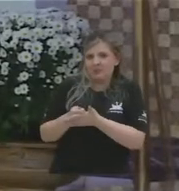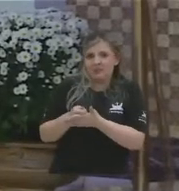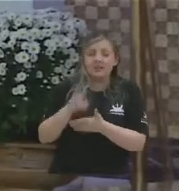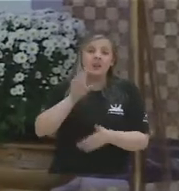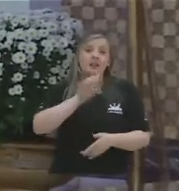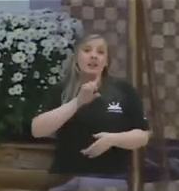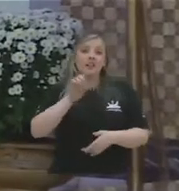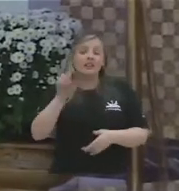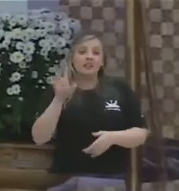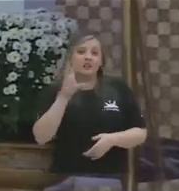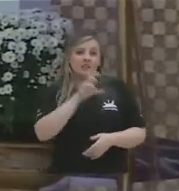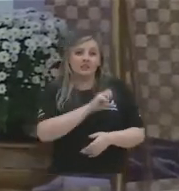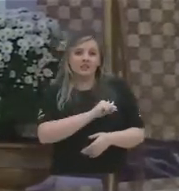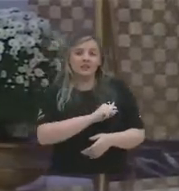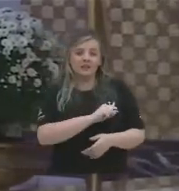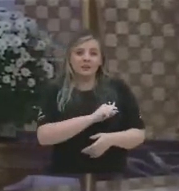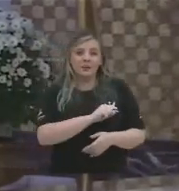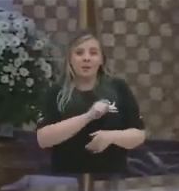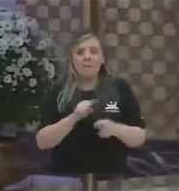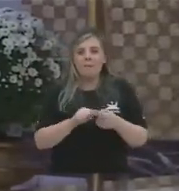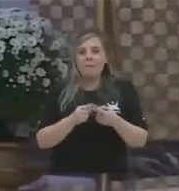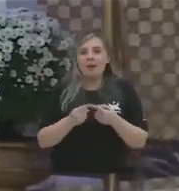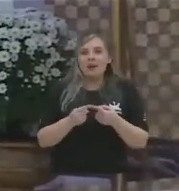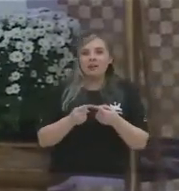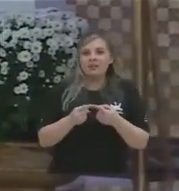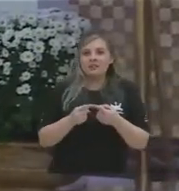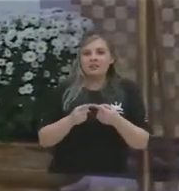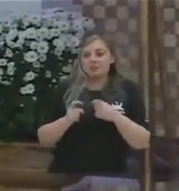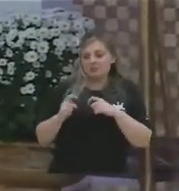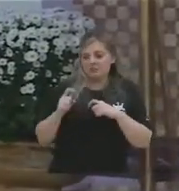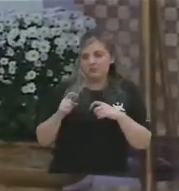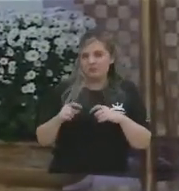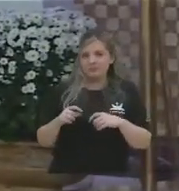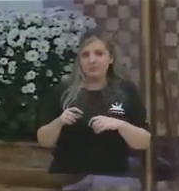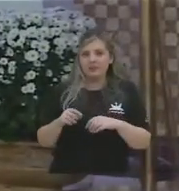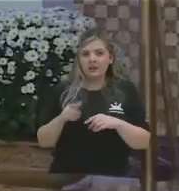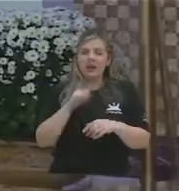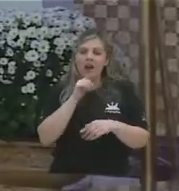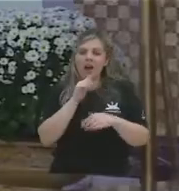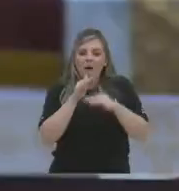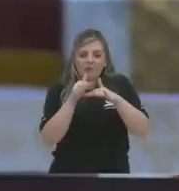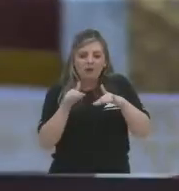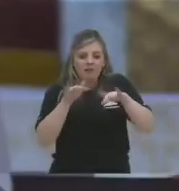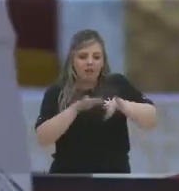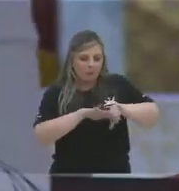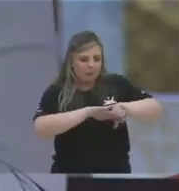ciumento. Deus abre o mar para uns, mas fecha para outros.